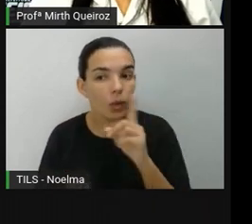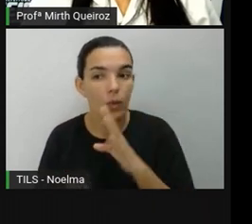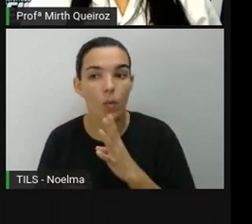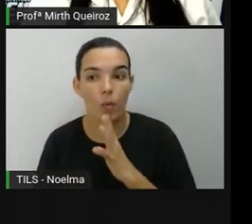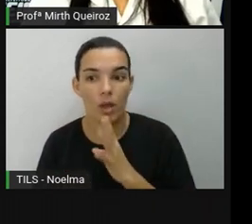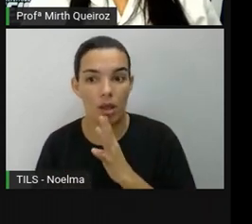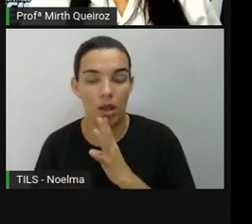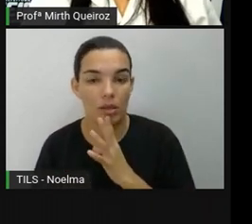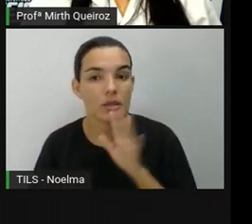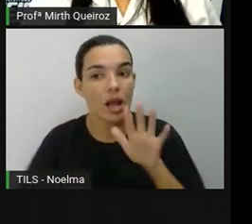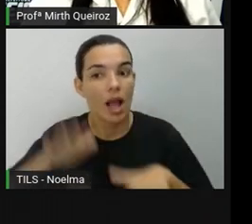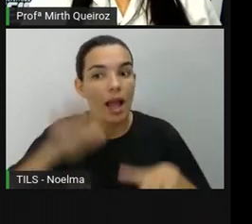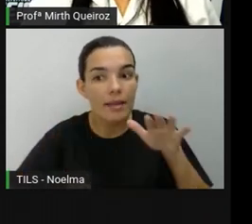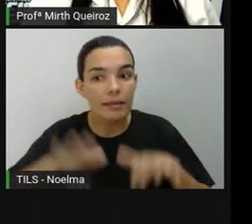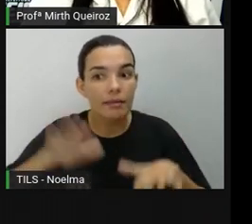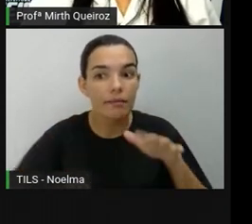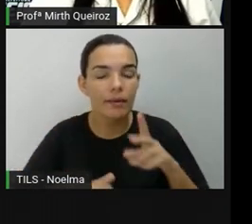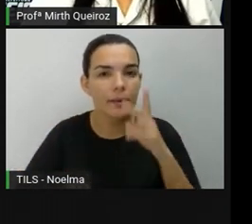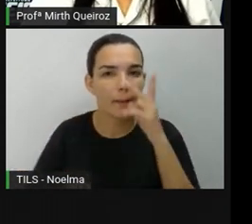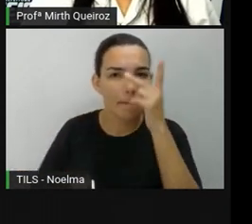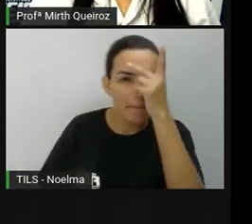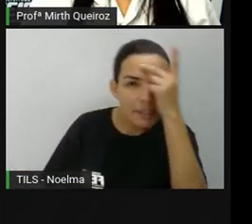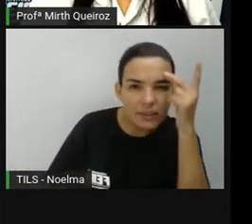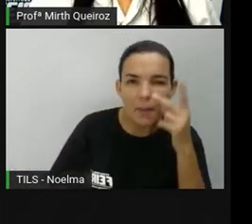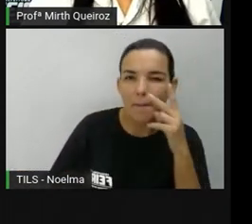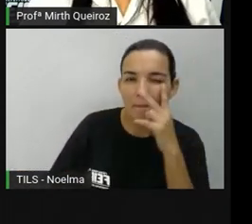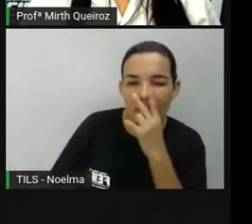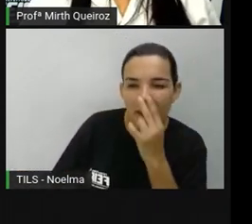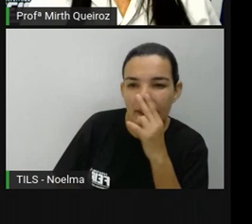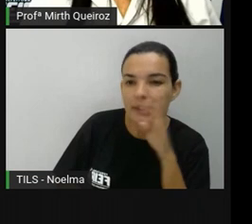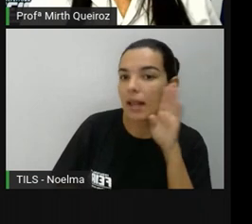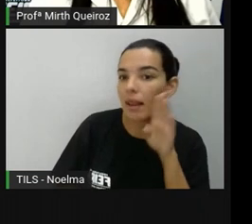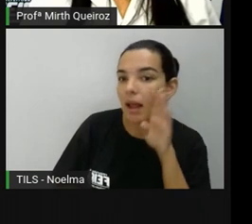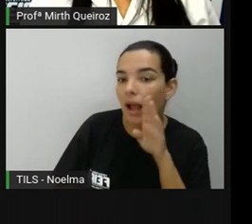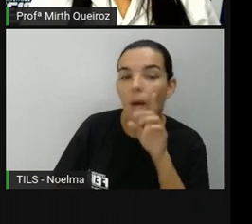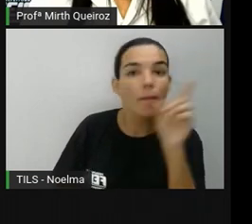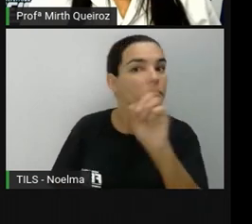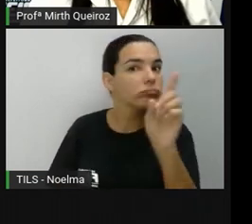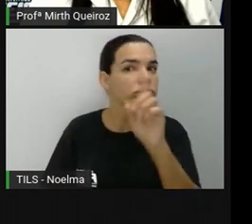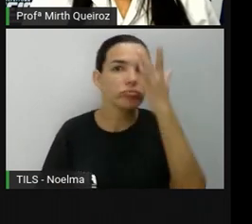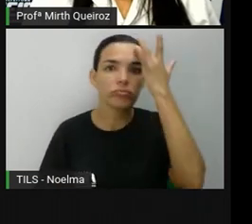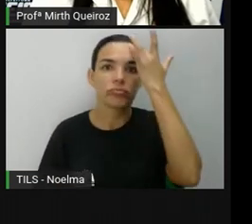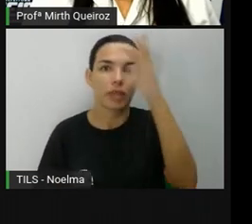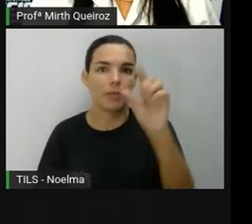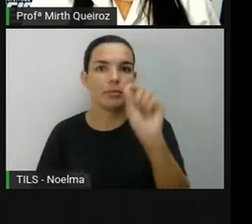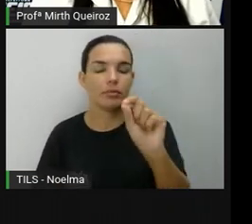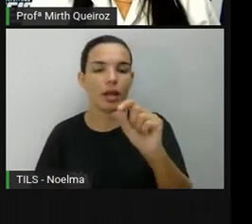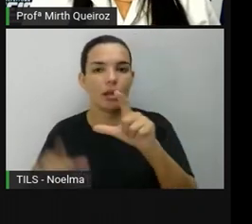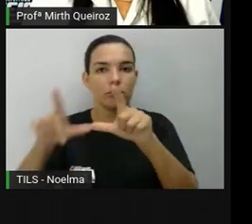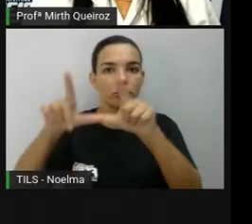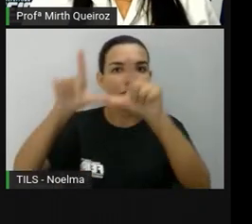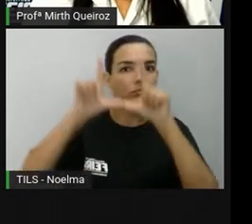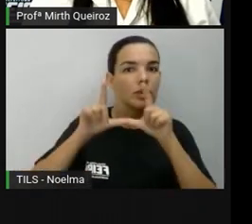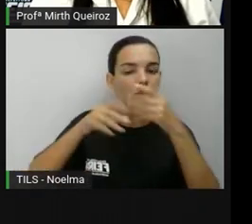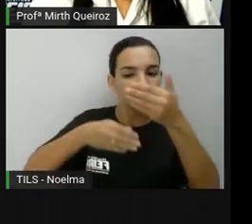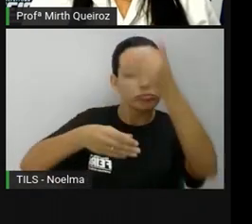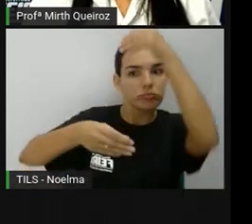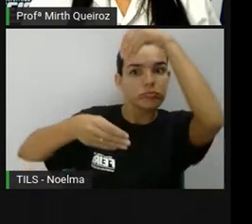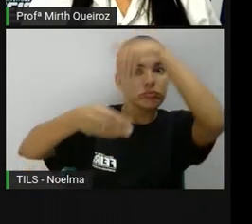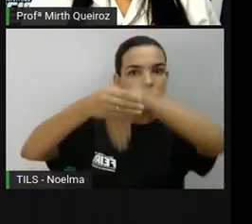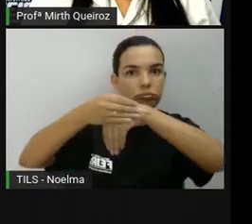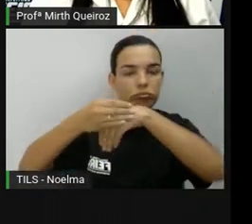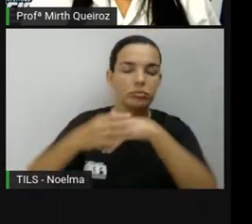está conversando com vocês, que parece ser uma pessoa legal, mas a gente não sabe o que está atrás daquela telinha, quem está ali atrás, e pode